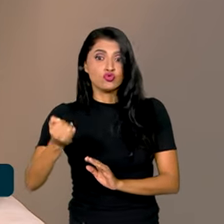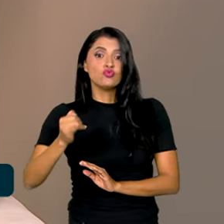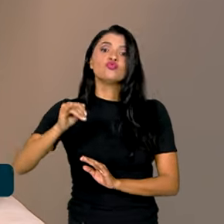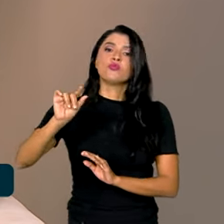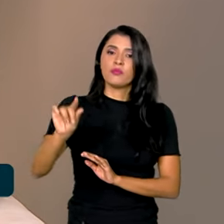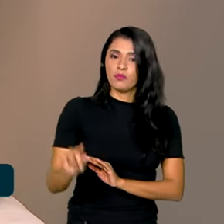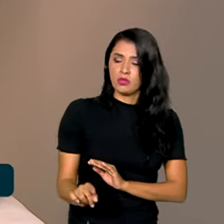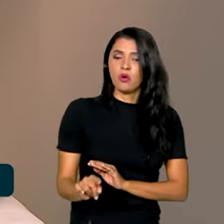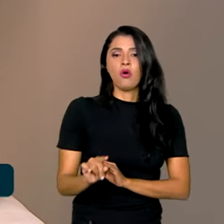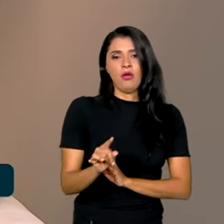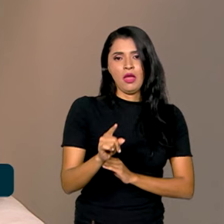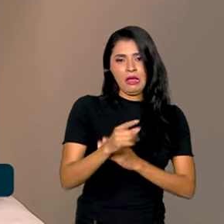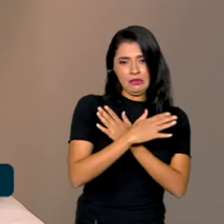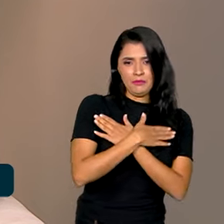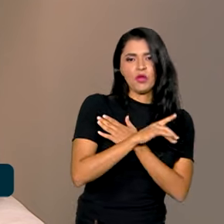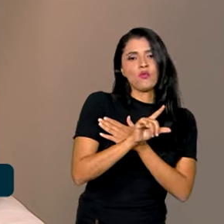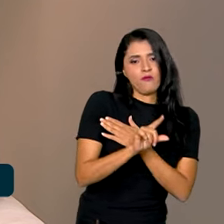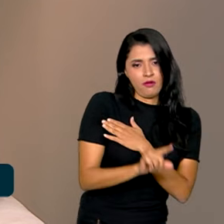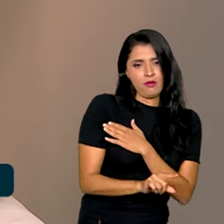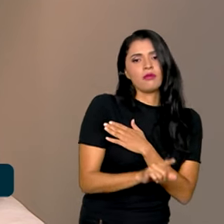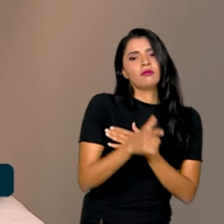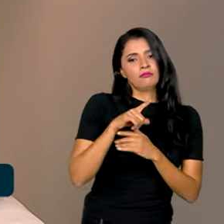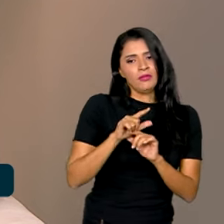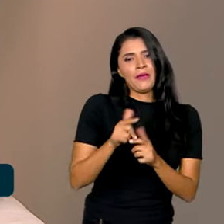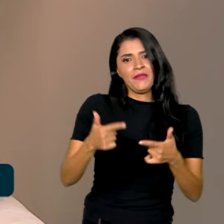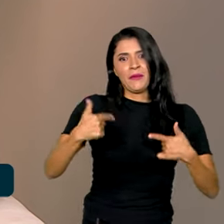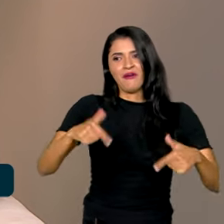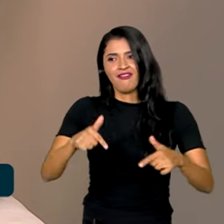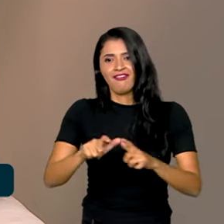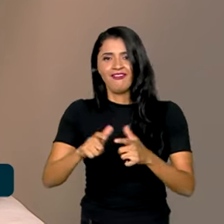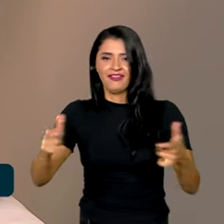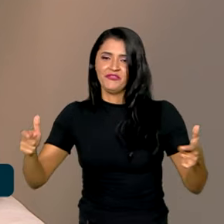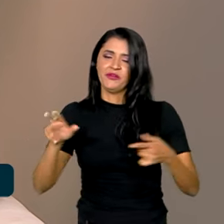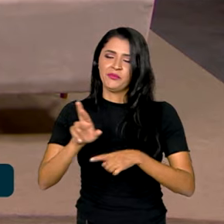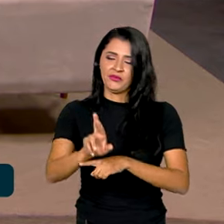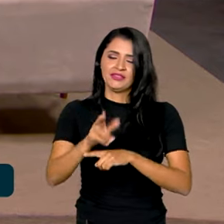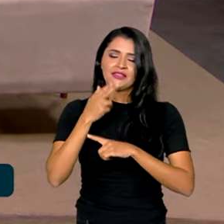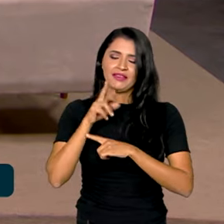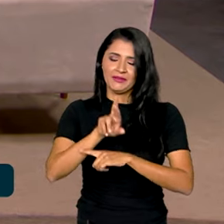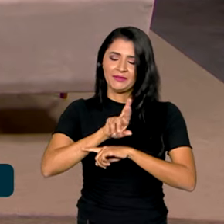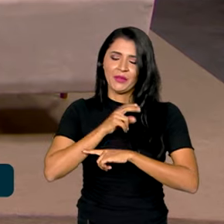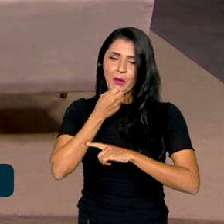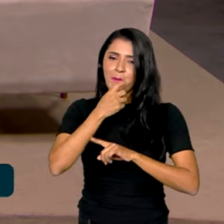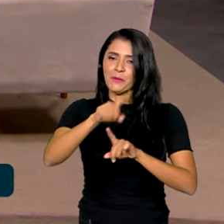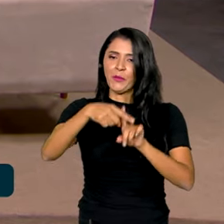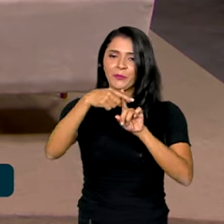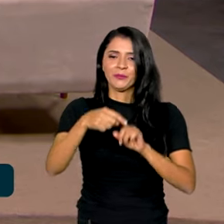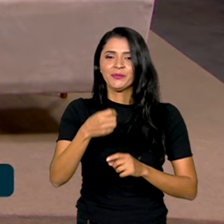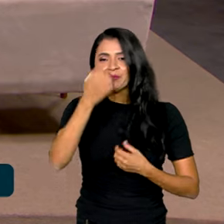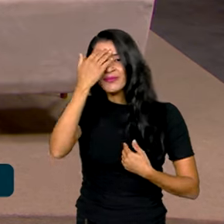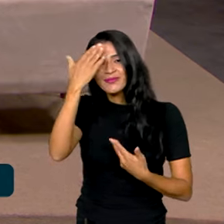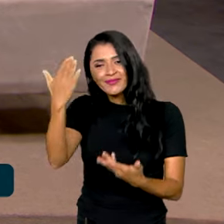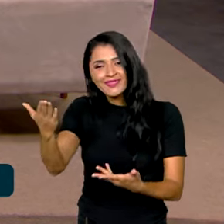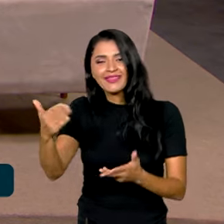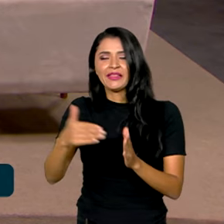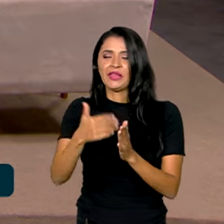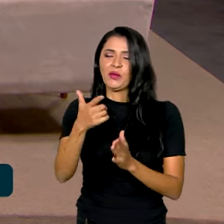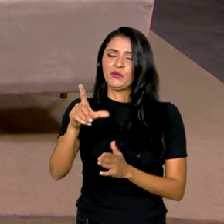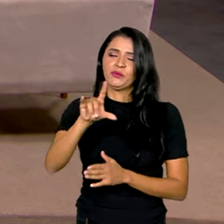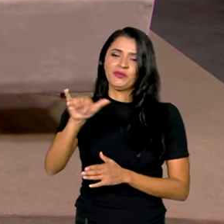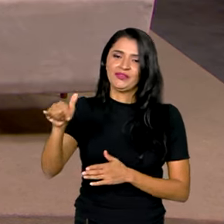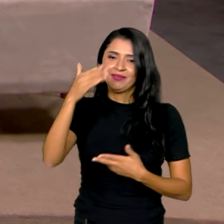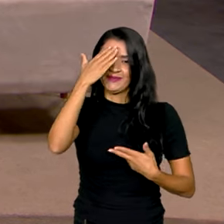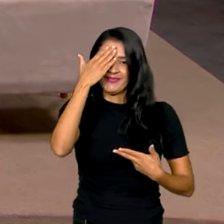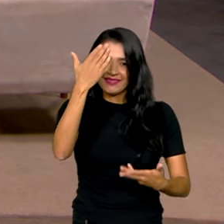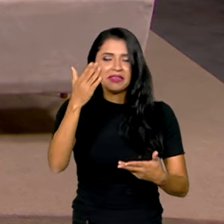menor desemprego. E não tenha dúvida, o país vai apresentar um bom resultado. Professor César Berg, muito obrigado. Até a próxima. Até a